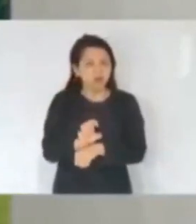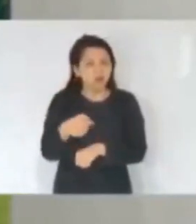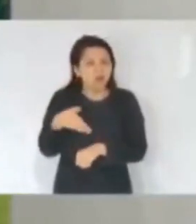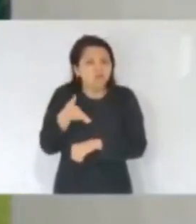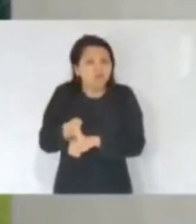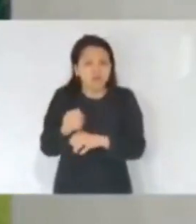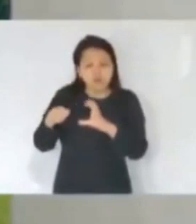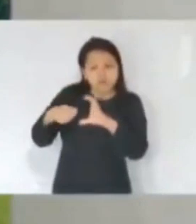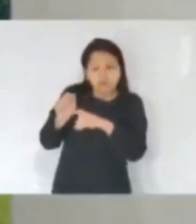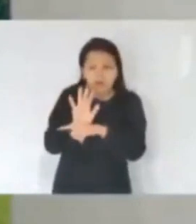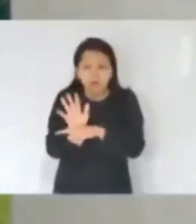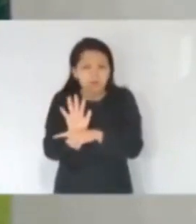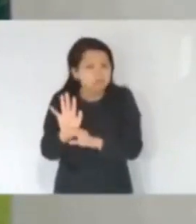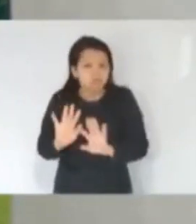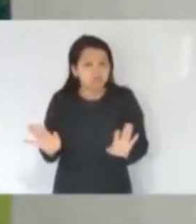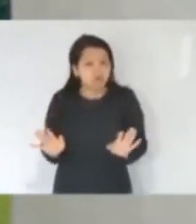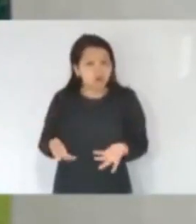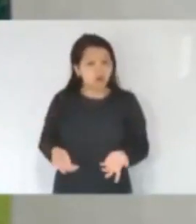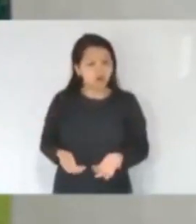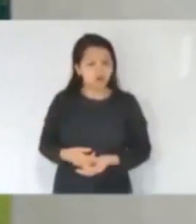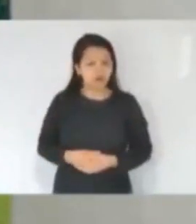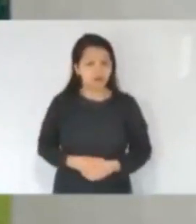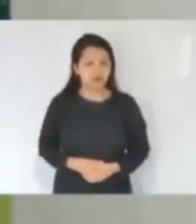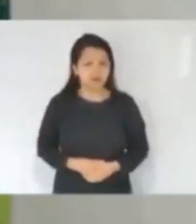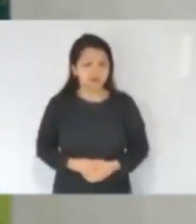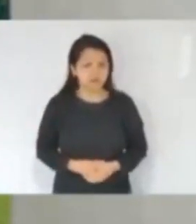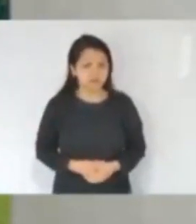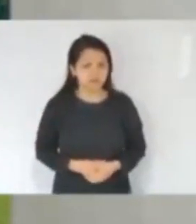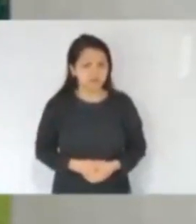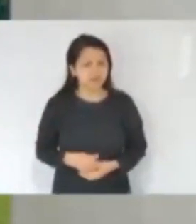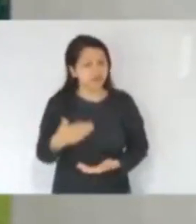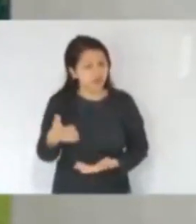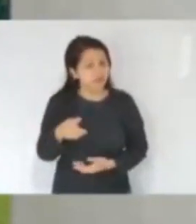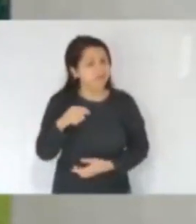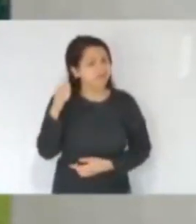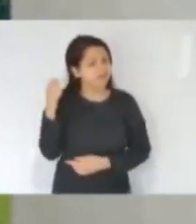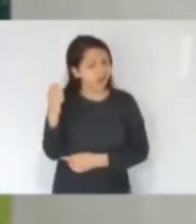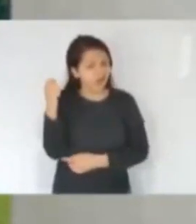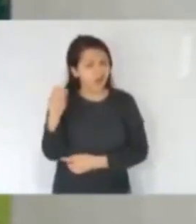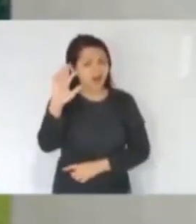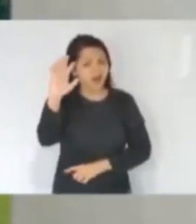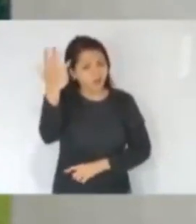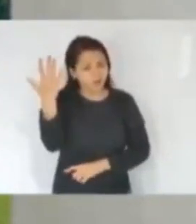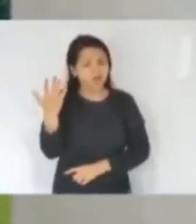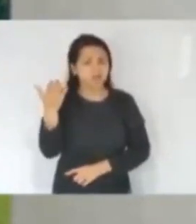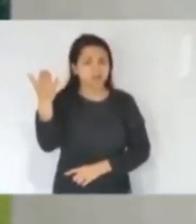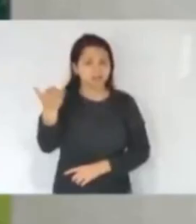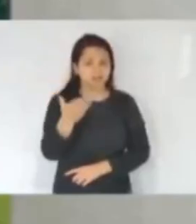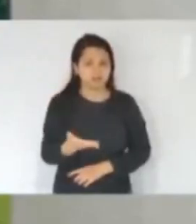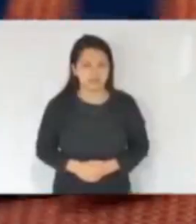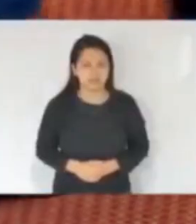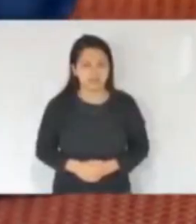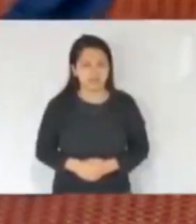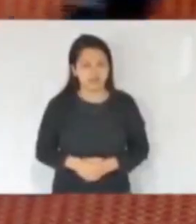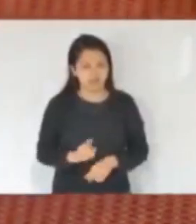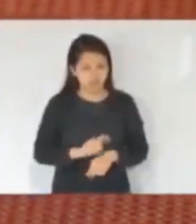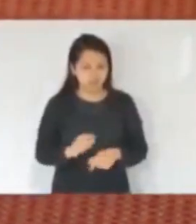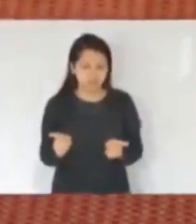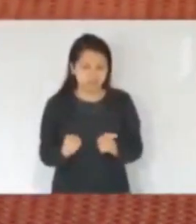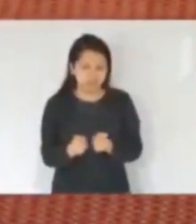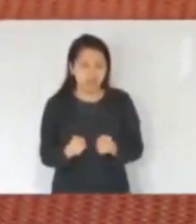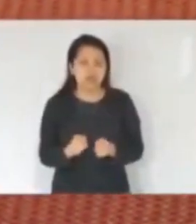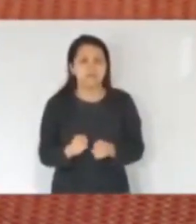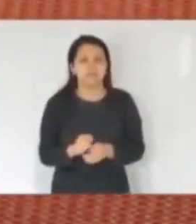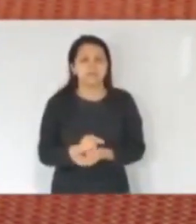querendo entender o que estava acontecendo. Então, esses cenários graves estão acontecendo nas nossas duas universidades federais. Coronel? Eu não poderia deixar